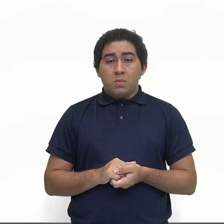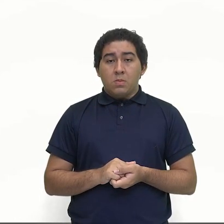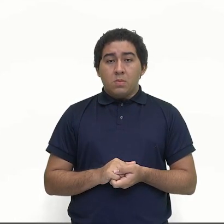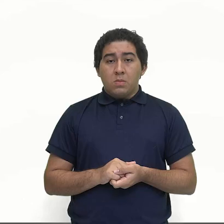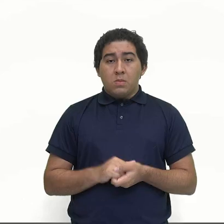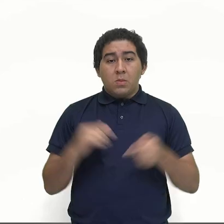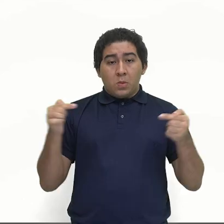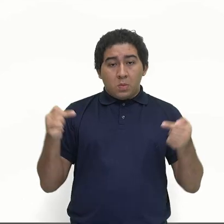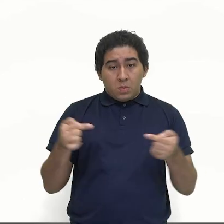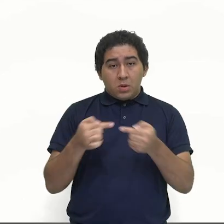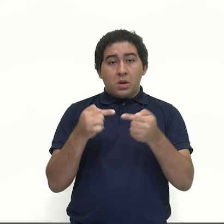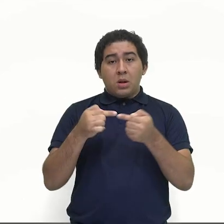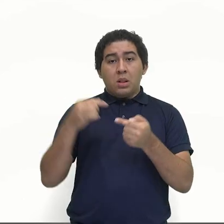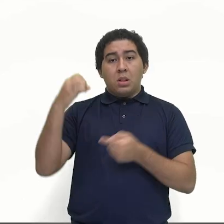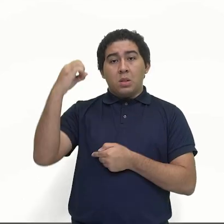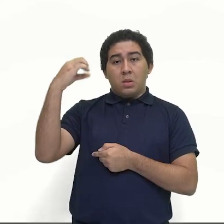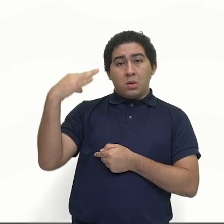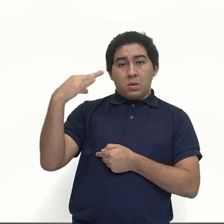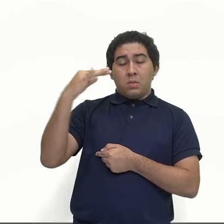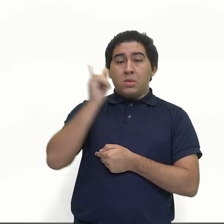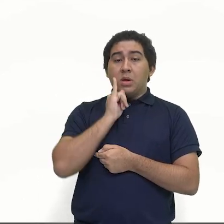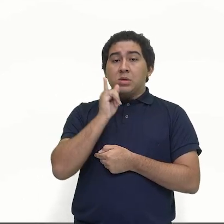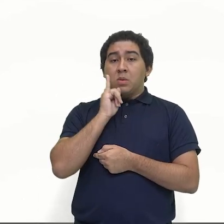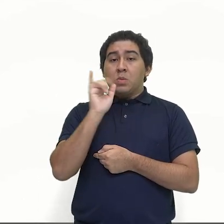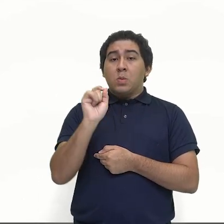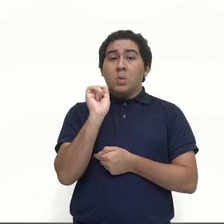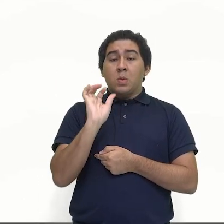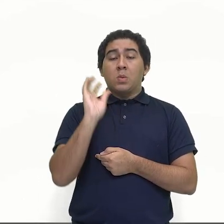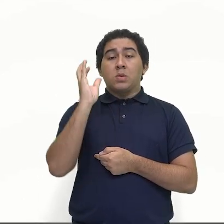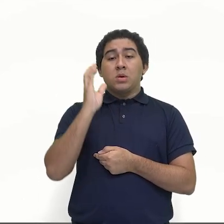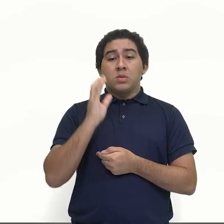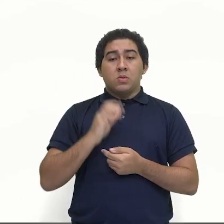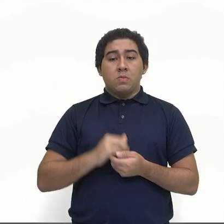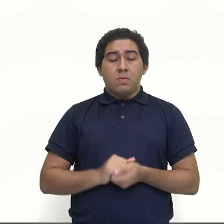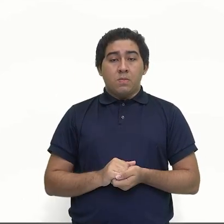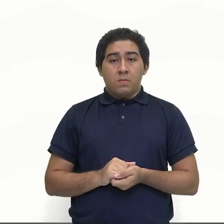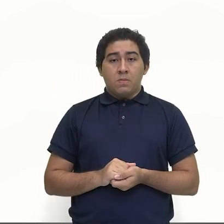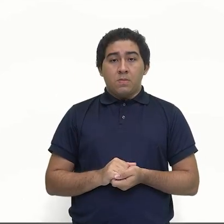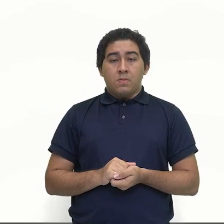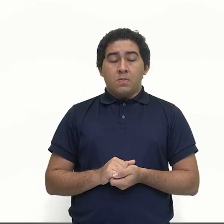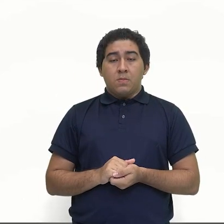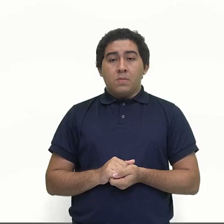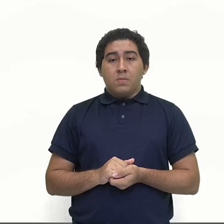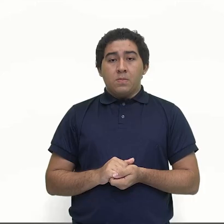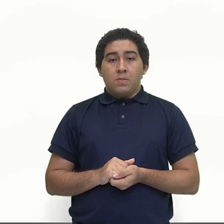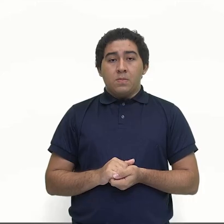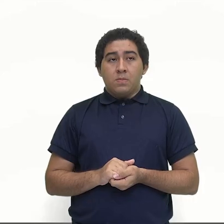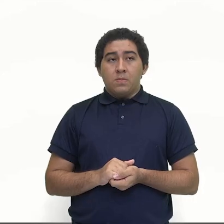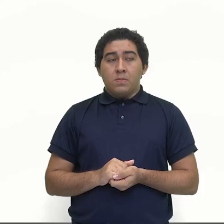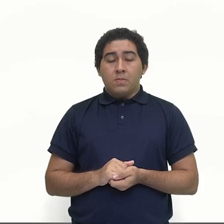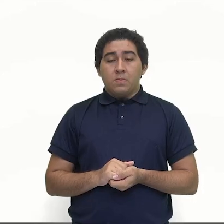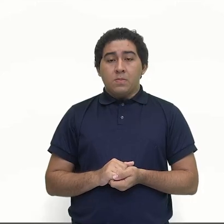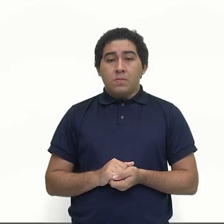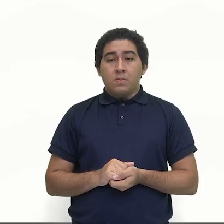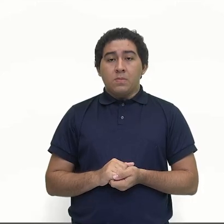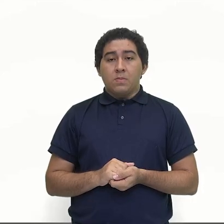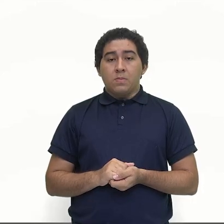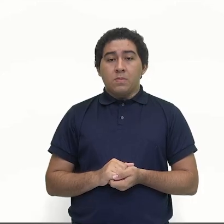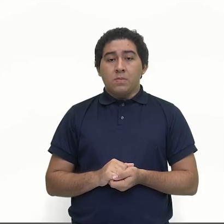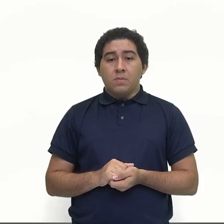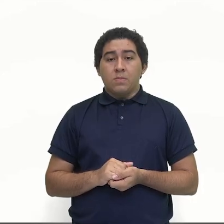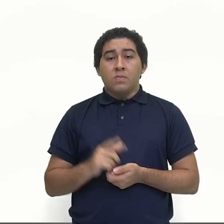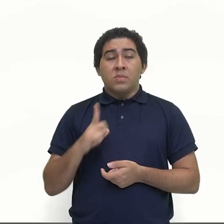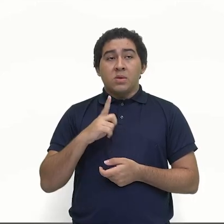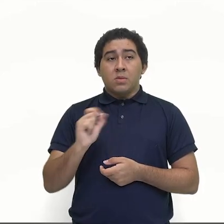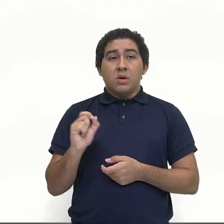na lâmpada, se eu quiser tocar aqui, o que vai acontecer se estiver ligada? Se eu pegar aí, vai quase queimando